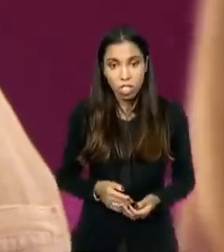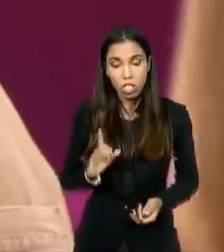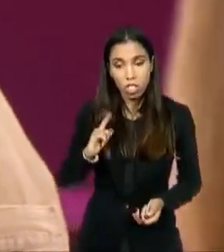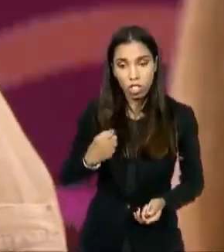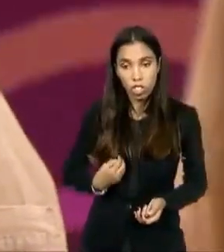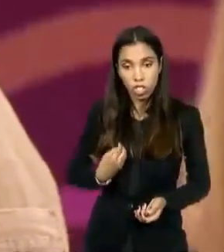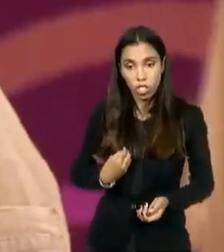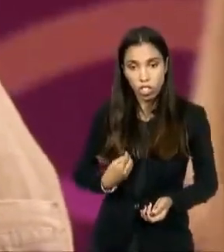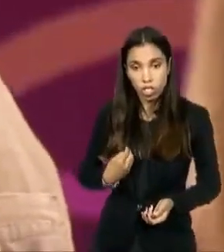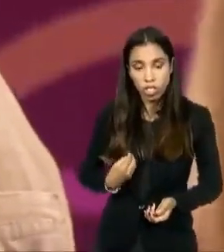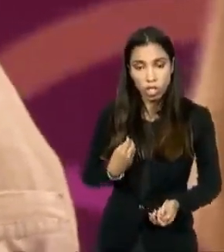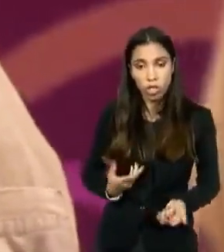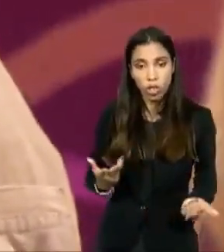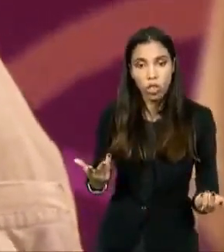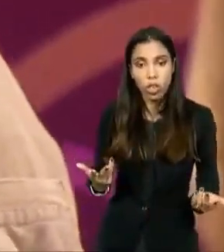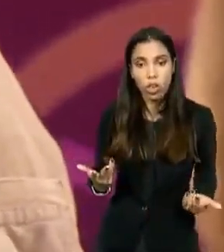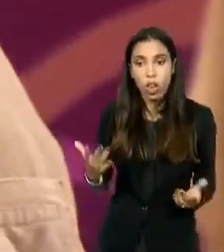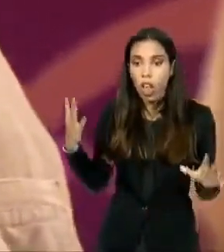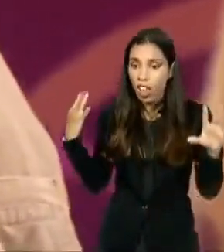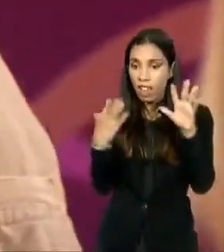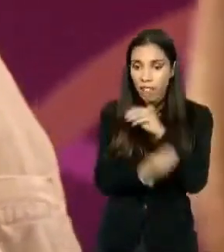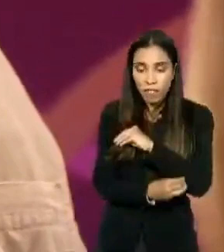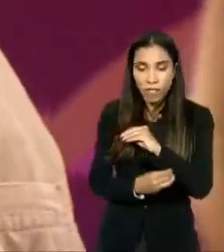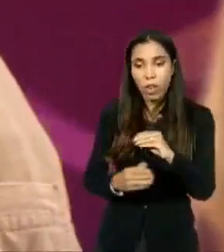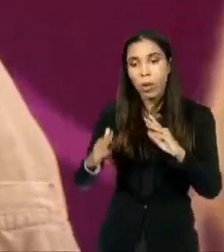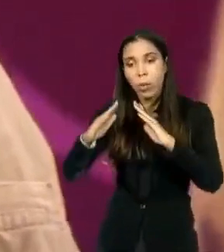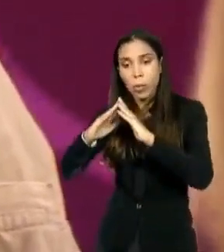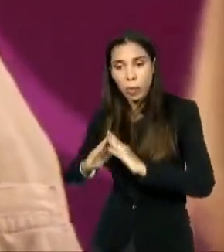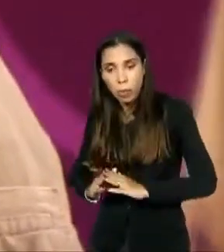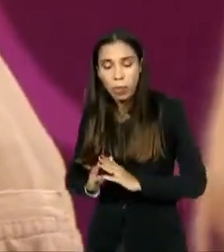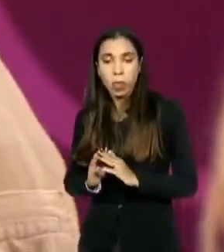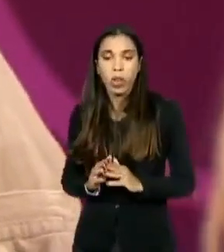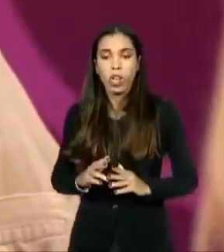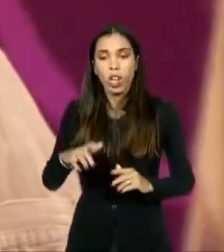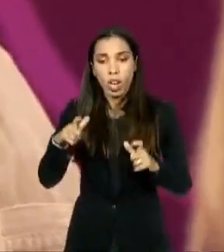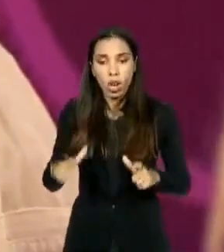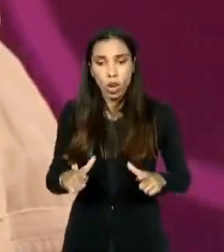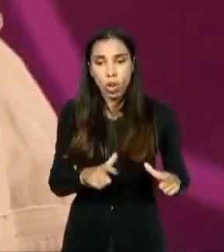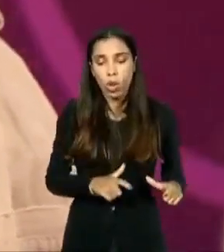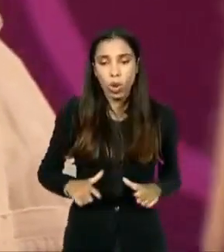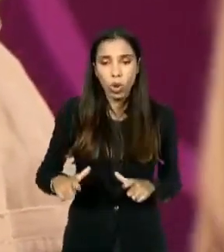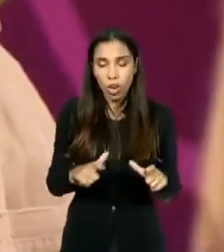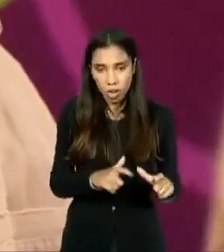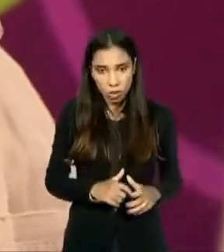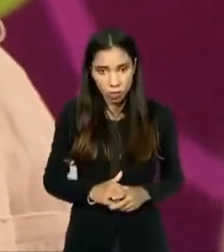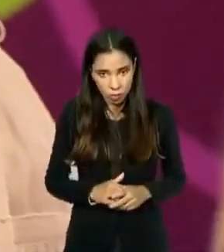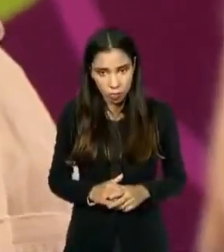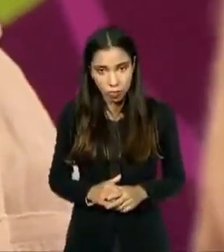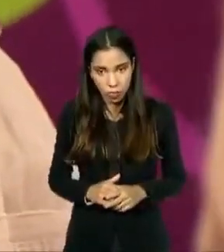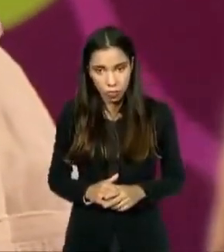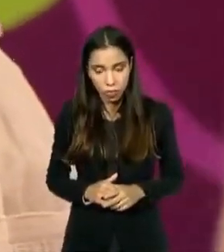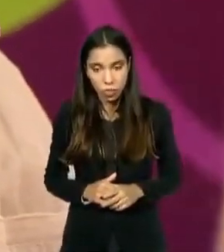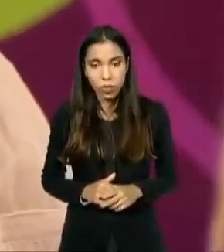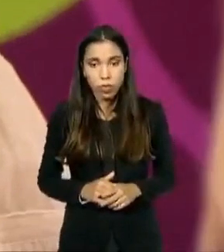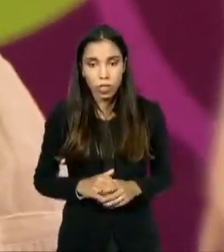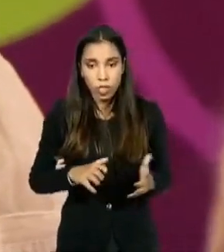de desvalidos... sejam refugiados, sejam moradores das regiões, enorme. Né? A